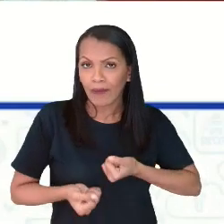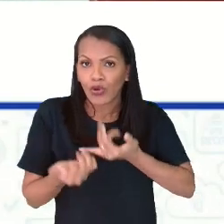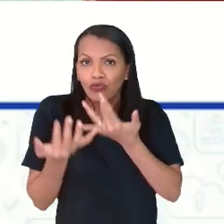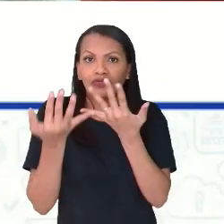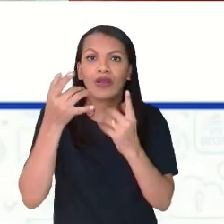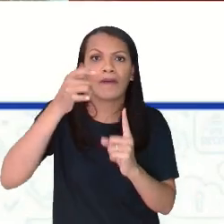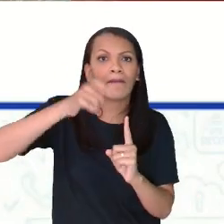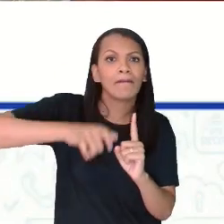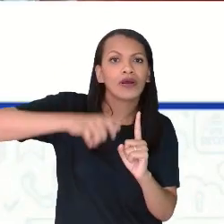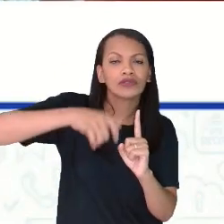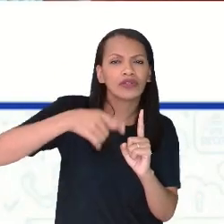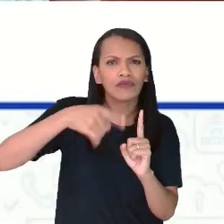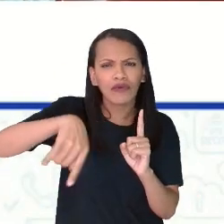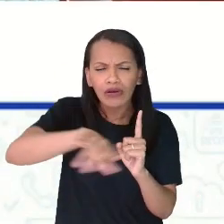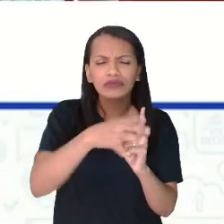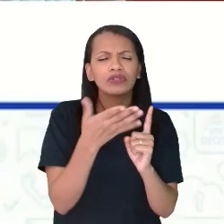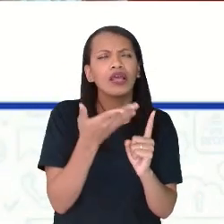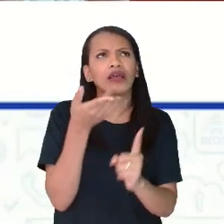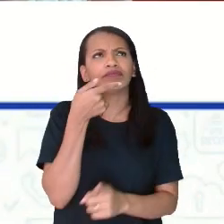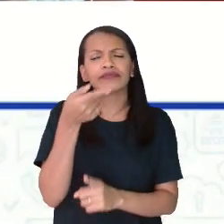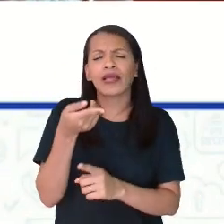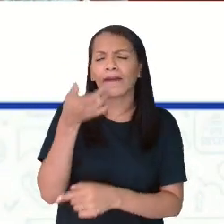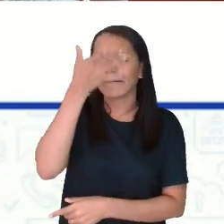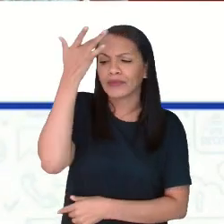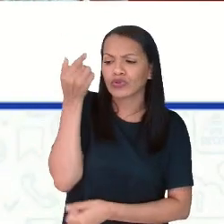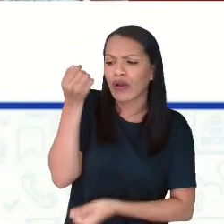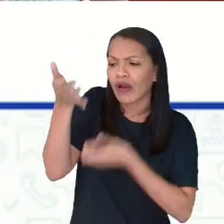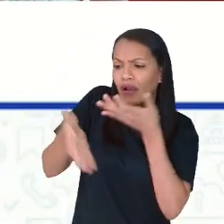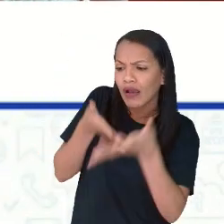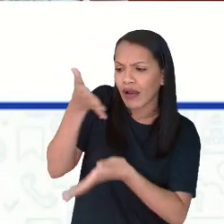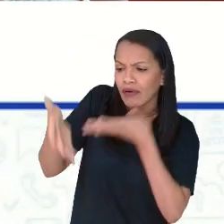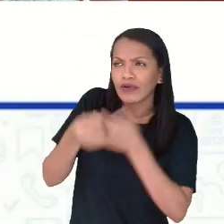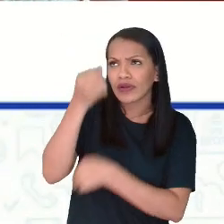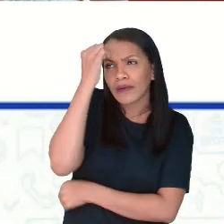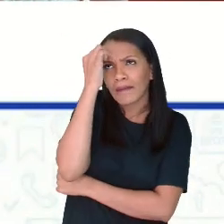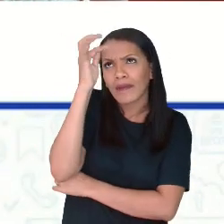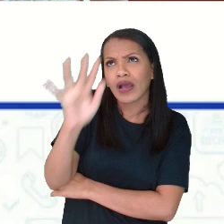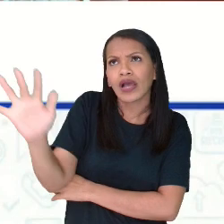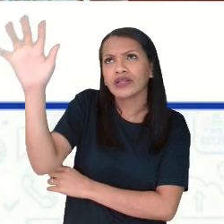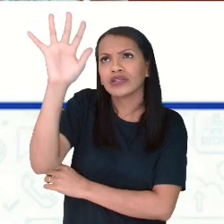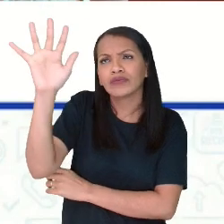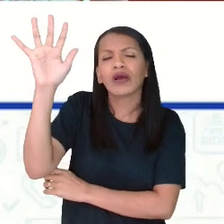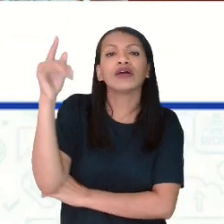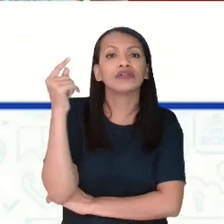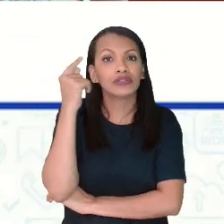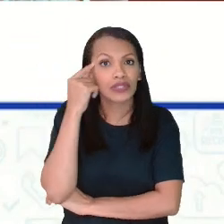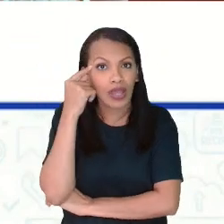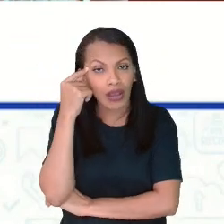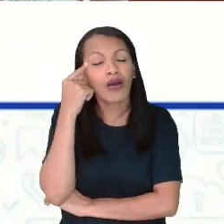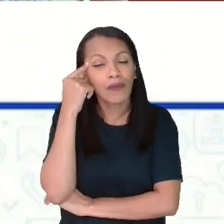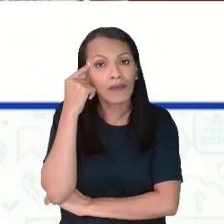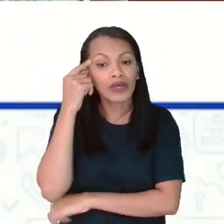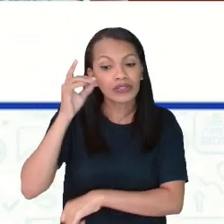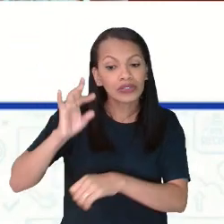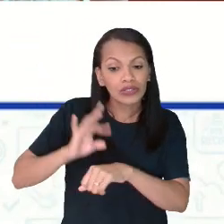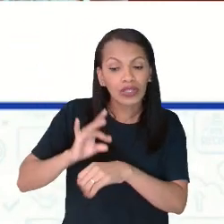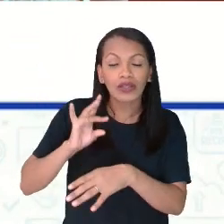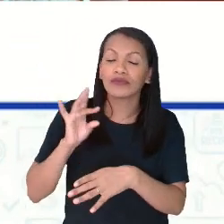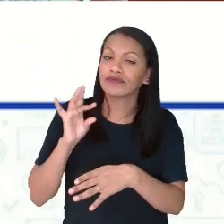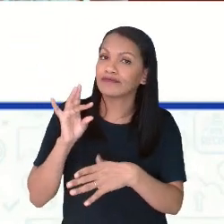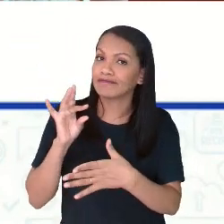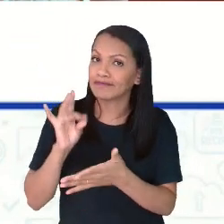personagem, você de repente, enquanto ele está falando, você já imagina como seria ele fisicamente, né? E o